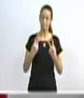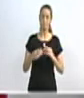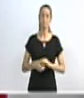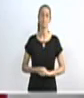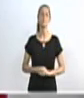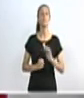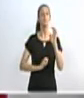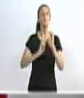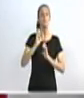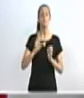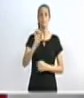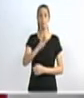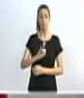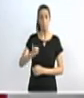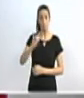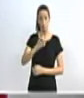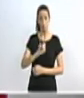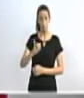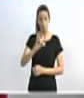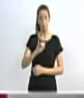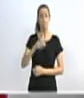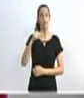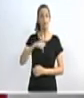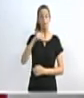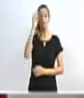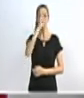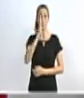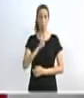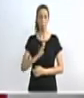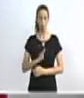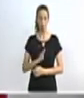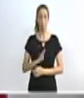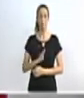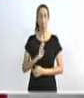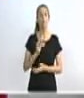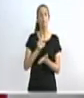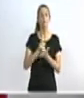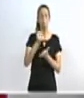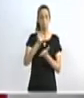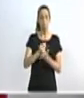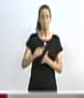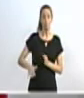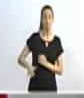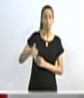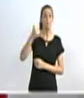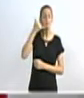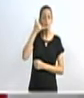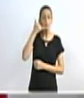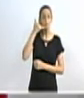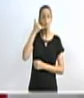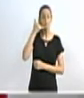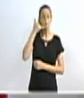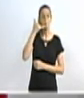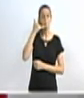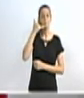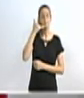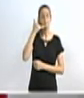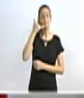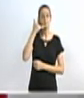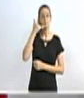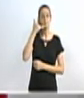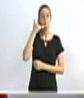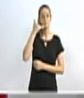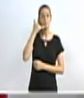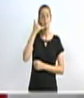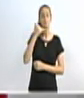Oi está no Brasil como concessão de telefonia fixa comutada, com